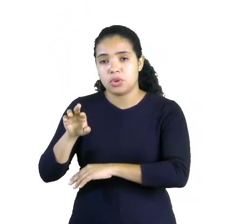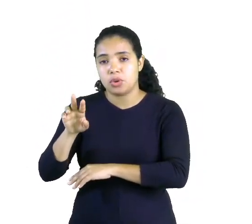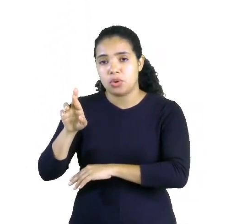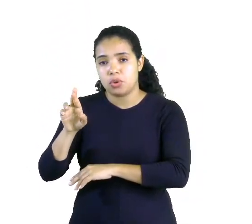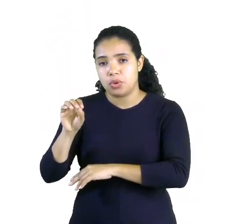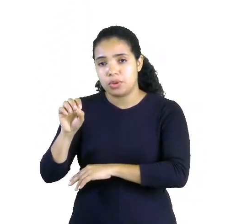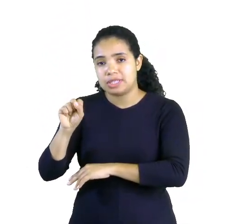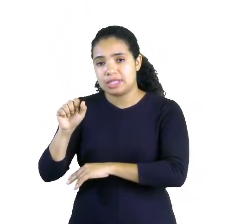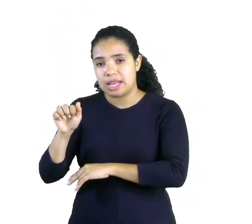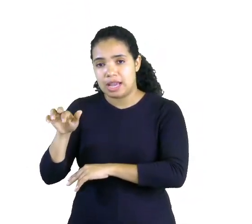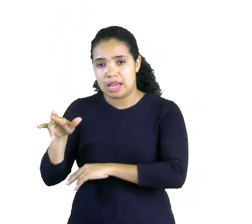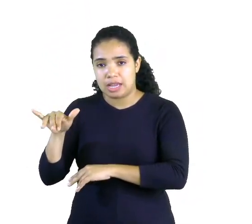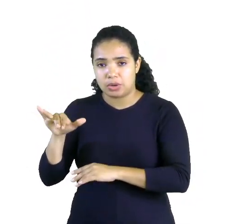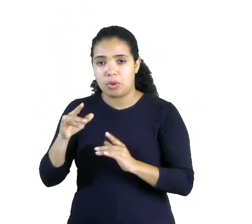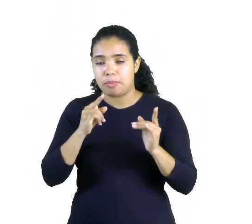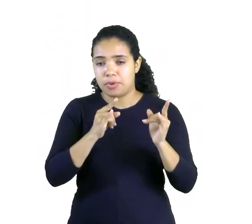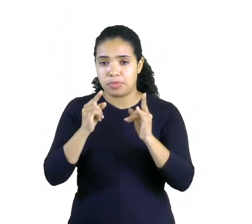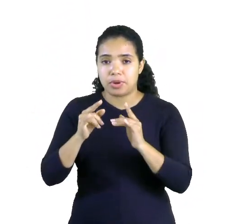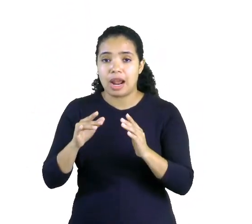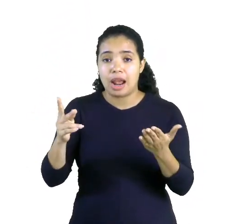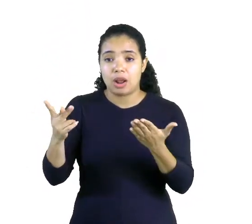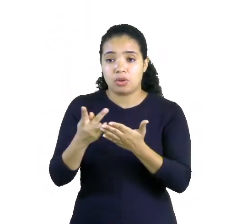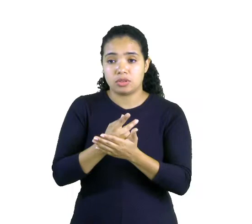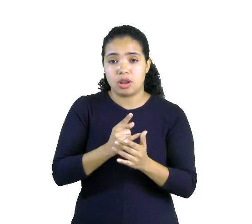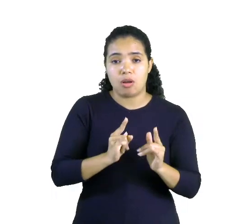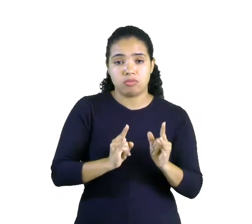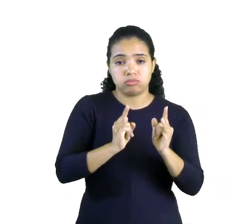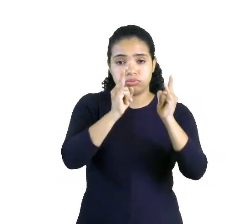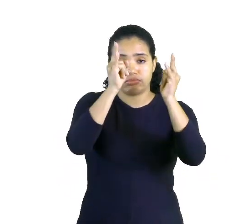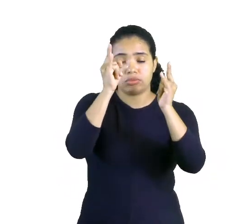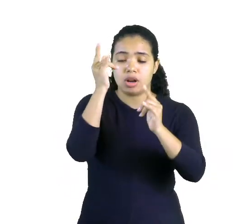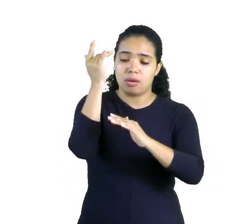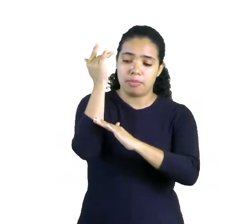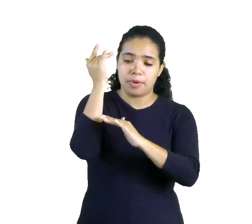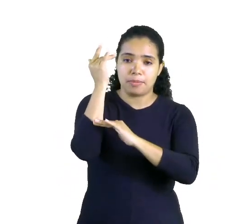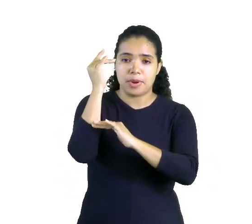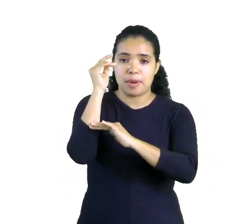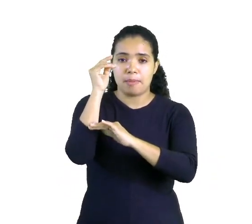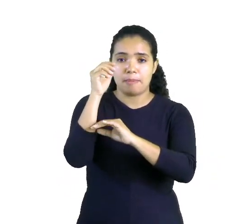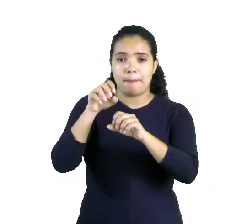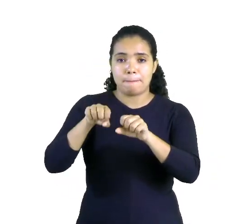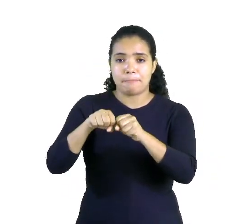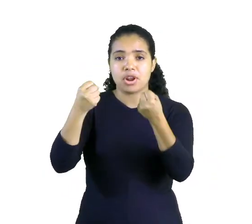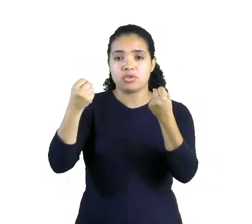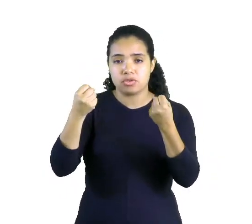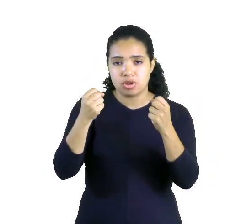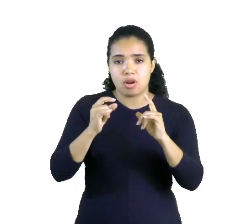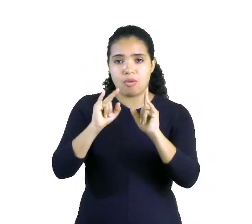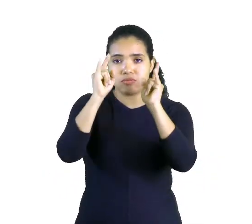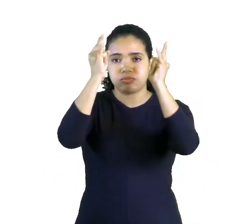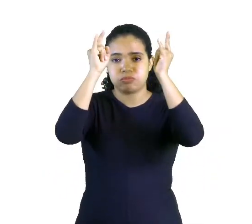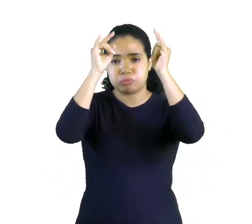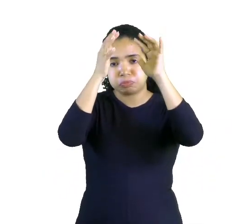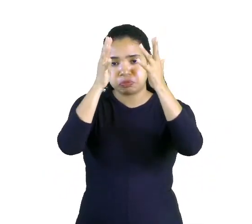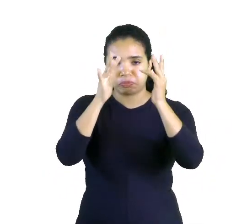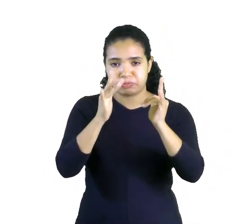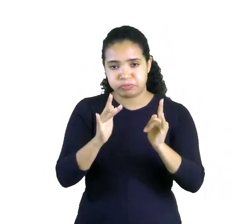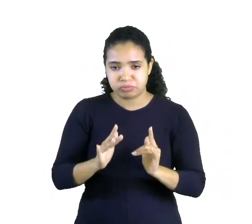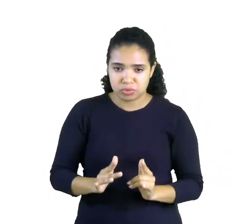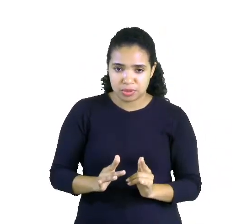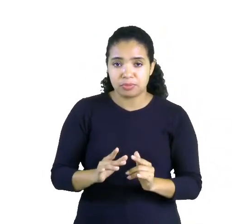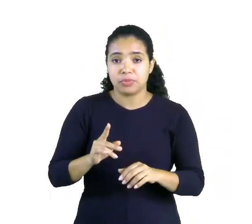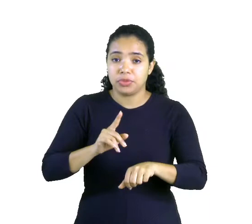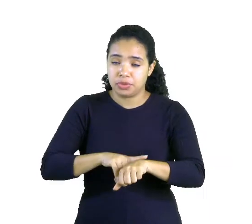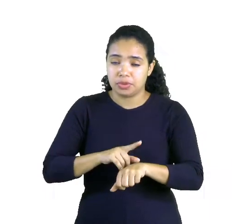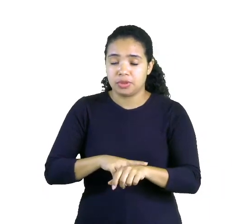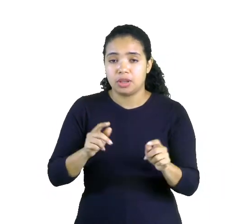uma sequência de estalos em um dos pilares do edifício, minutos antes do acidente. Isso deu